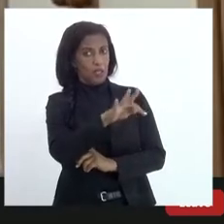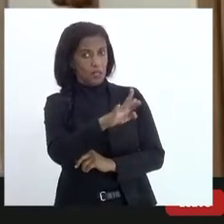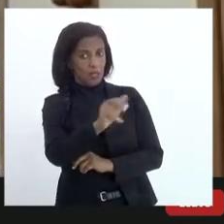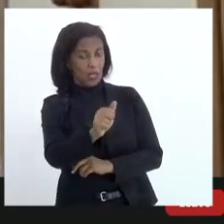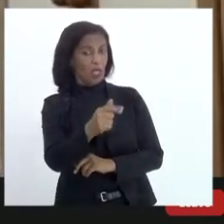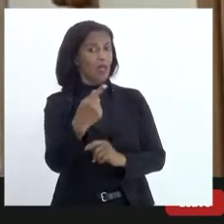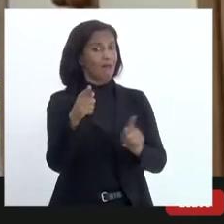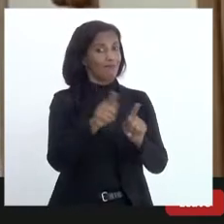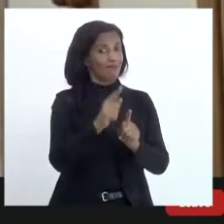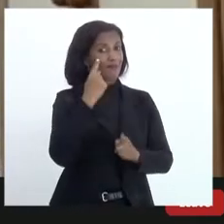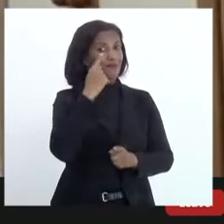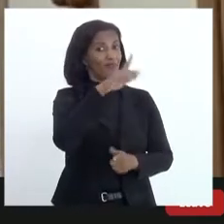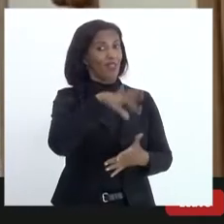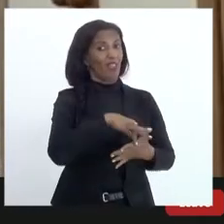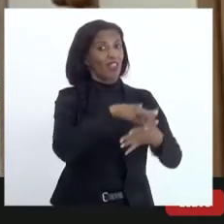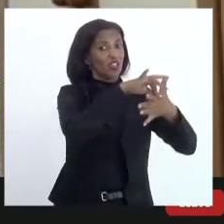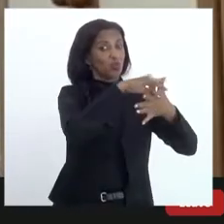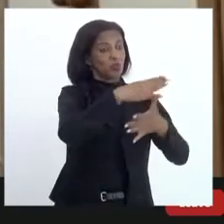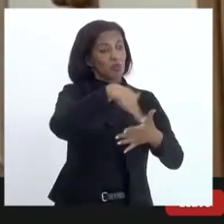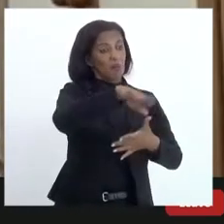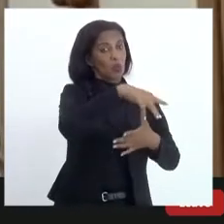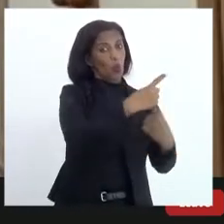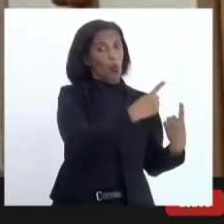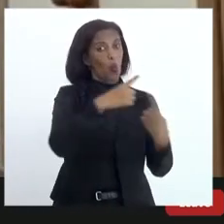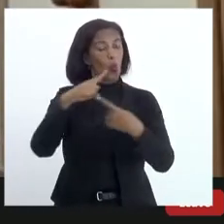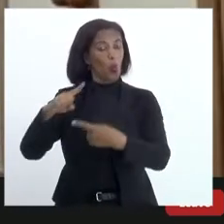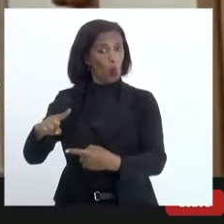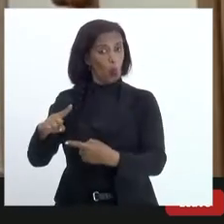para apurar a responsabilidade dos envolvidos